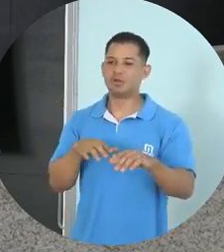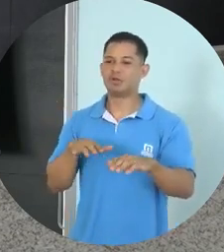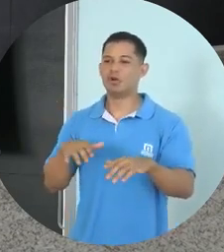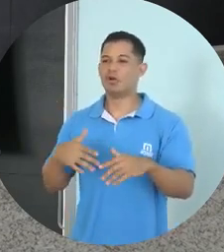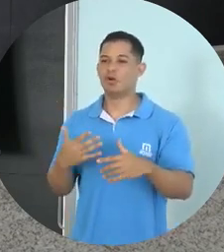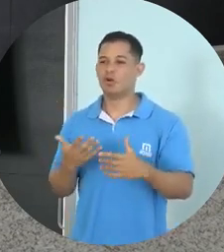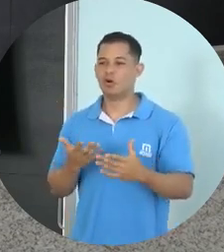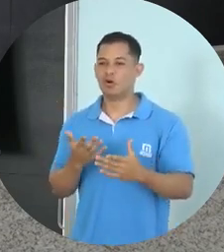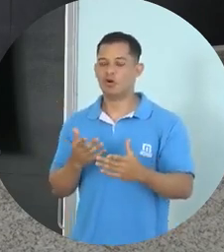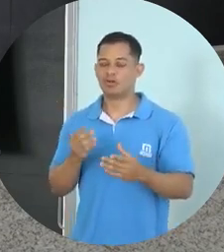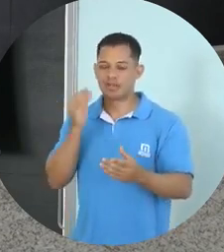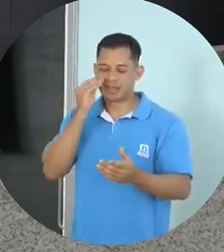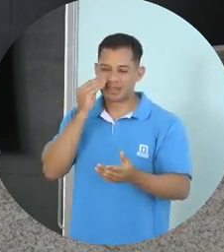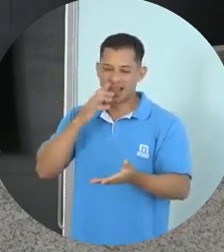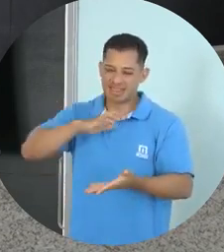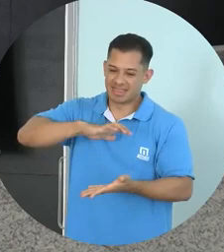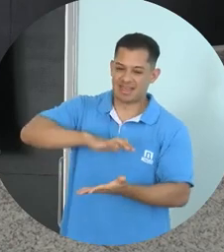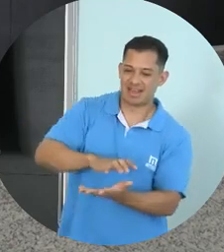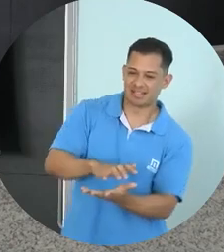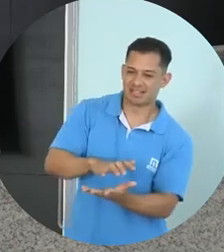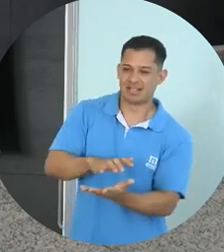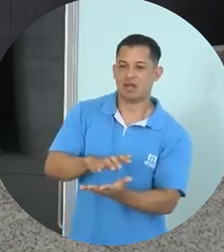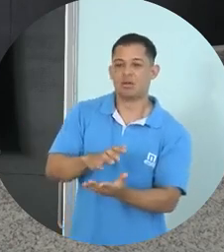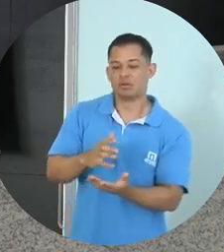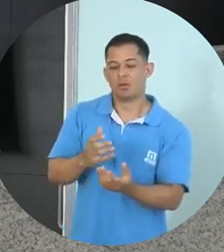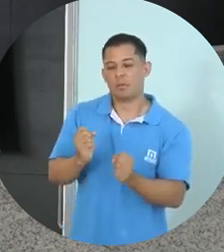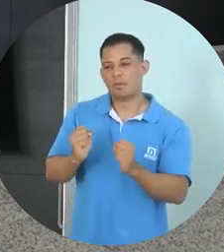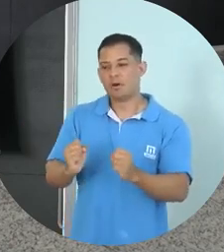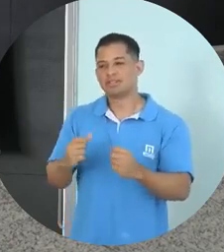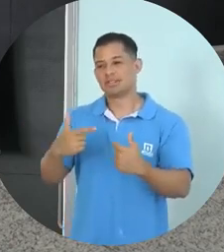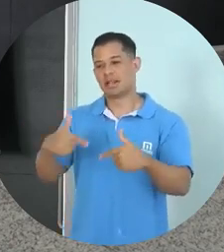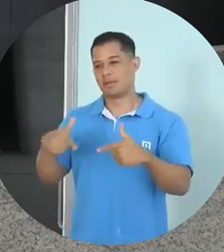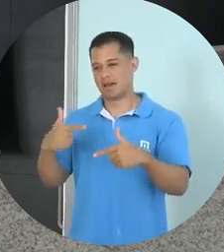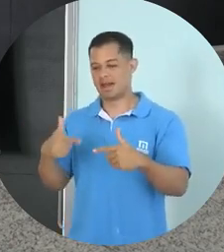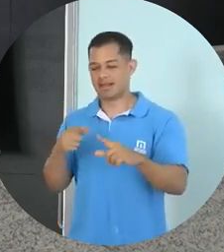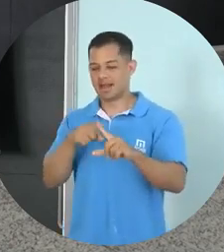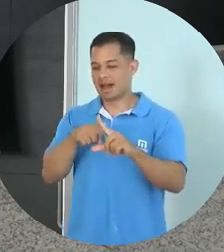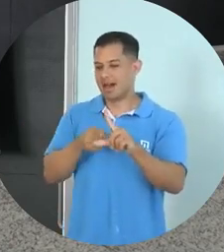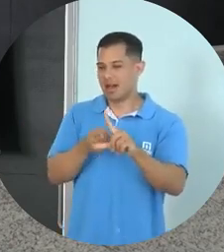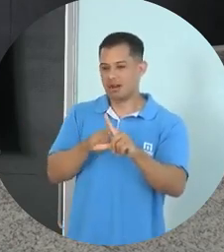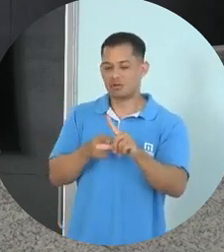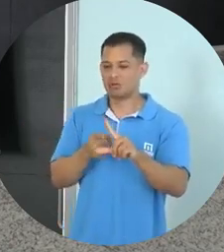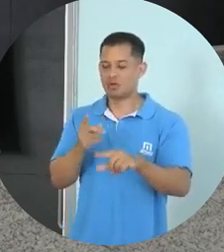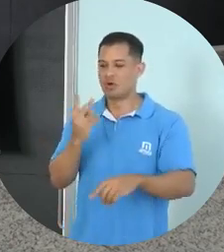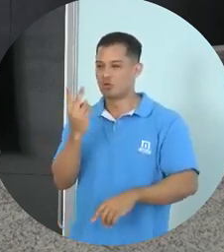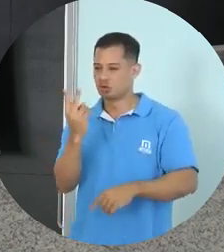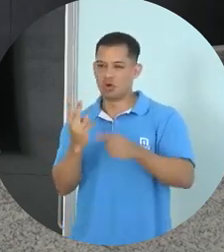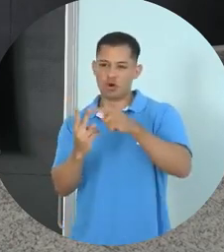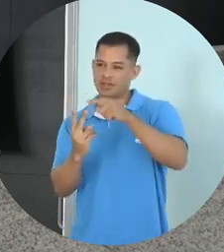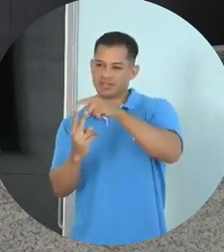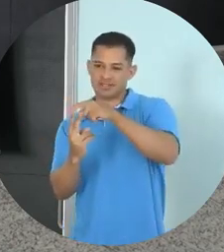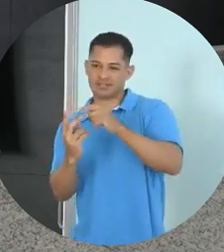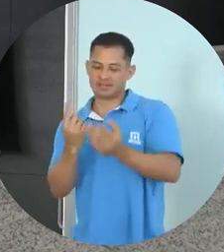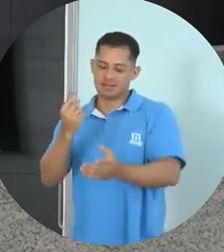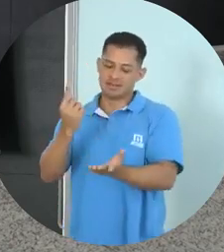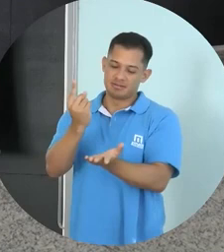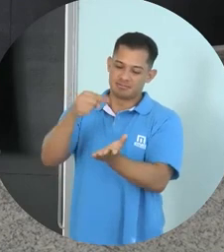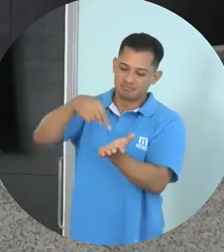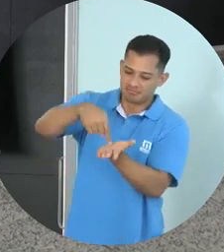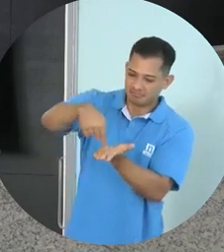pegar um ponto de tração. Então, ela pode ser trabalhada nos dois ângulos. Então, isso é muito interessante também.